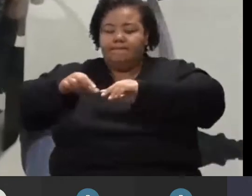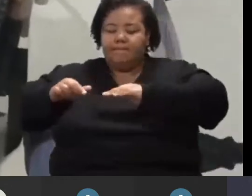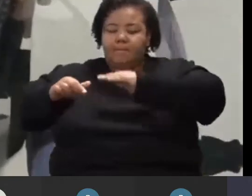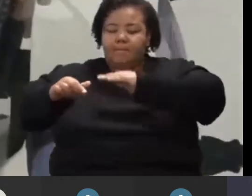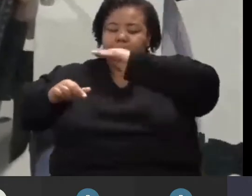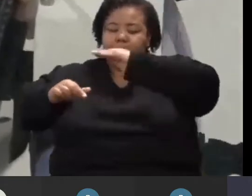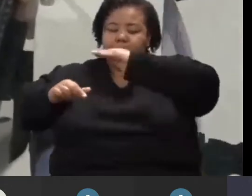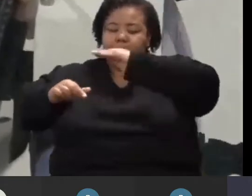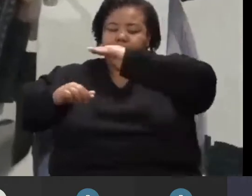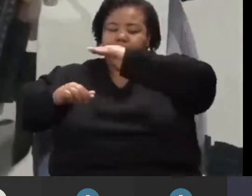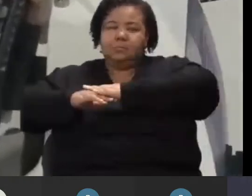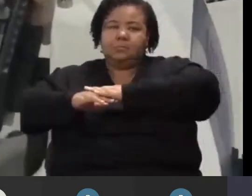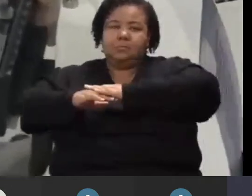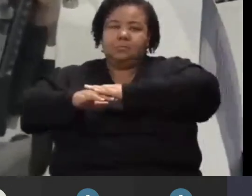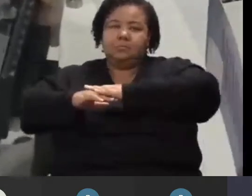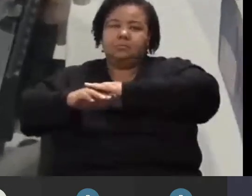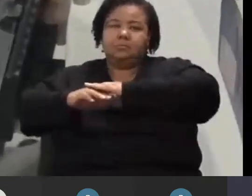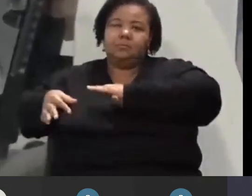lâmina.